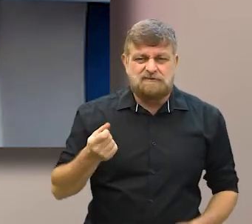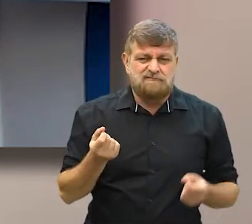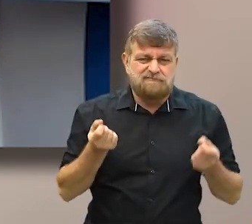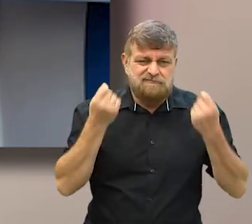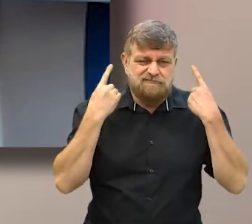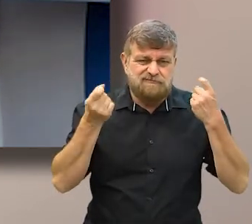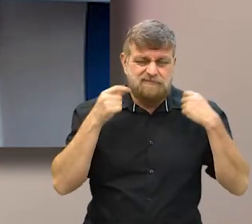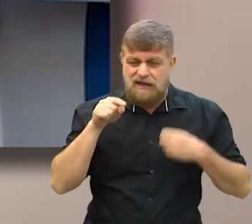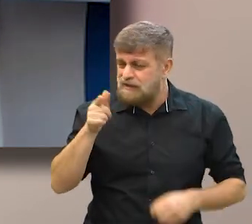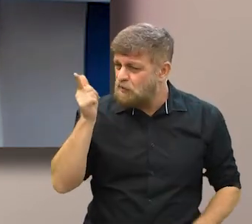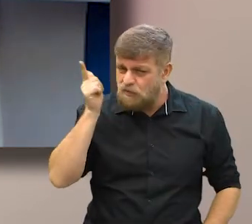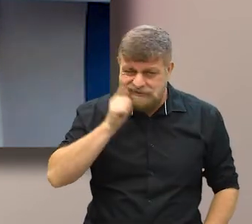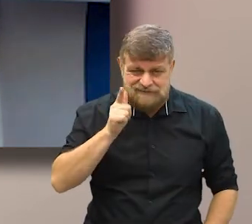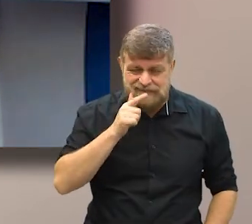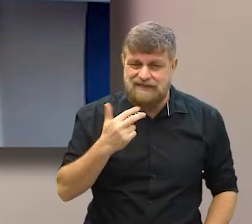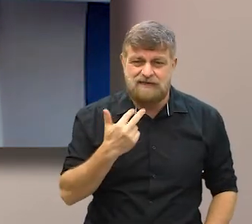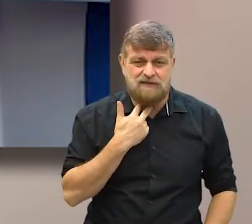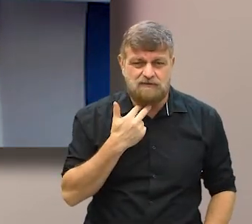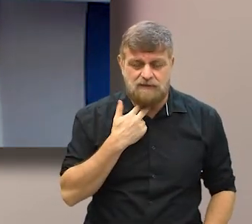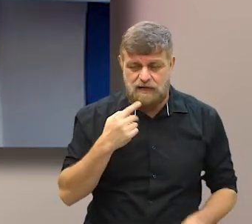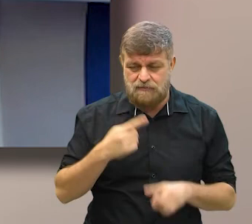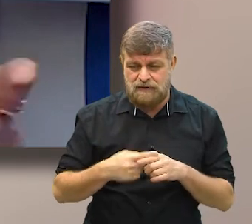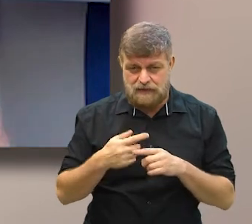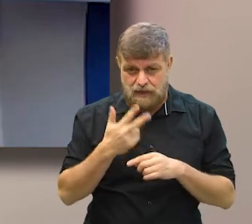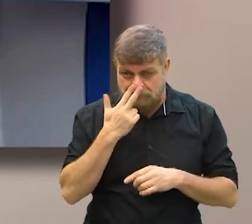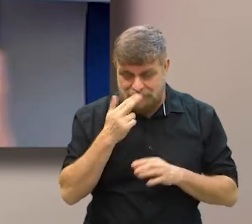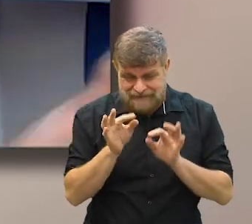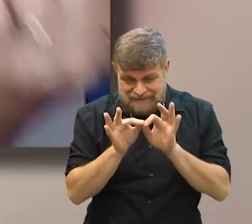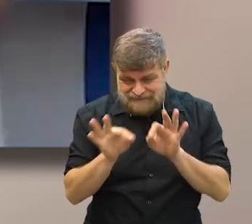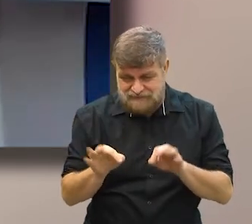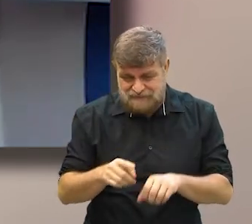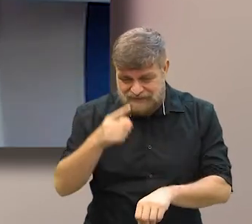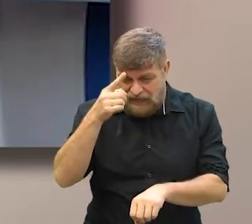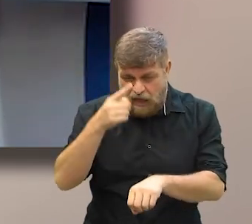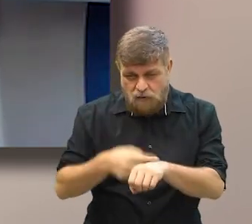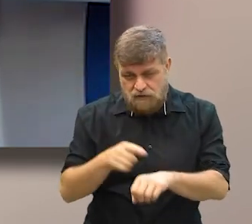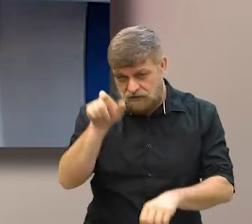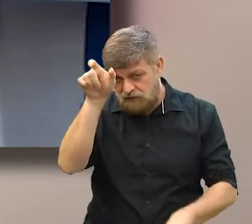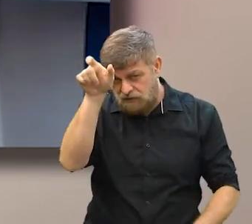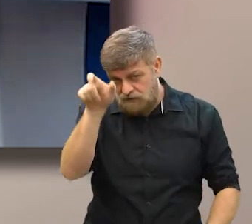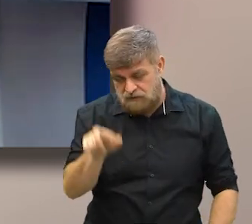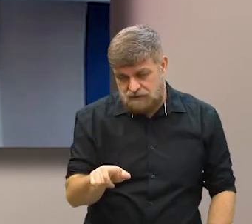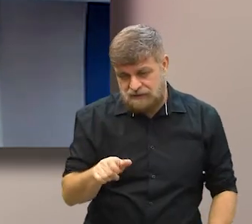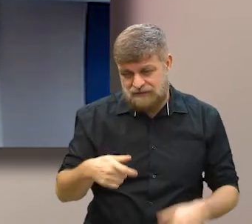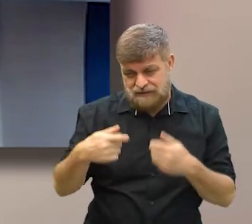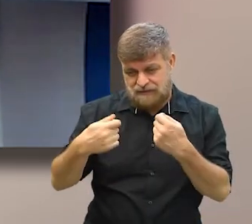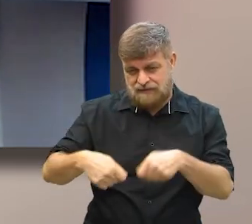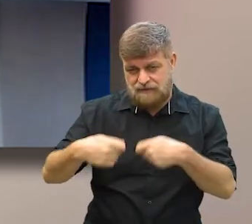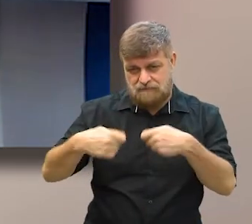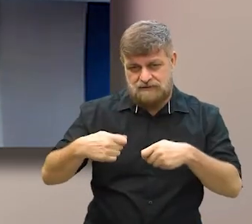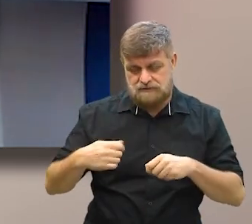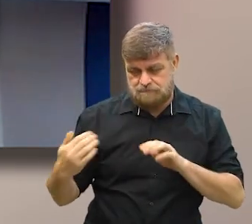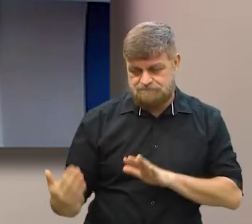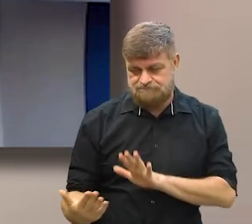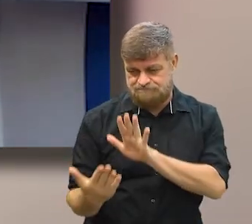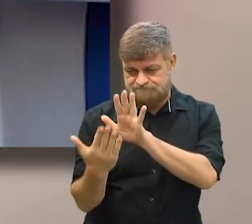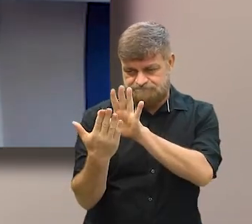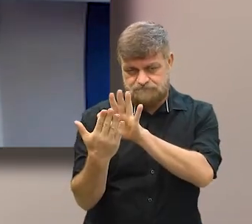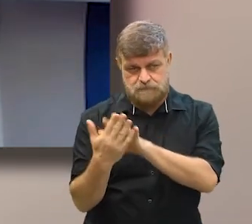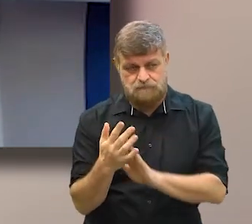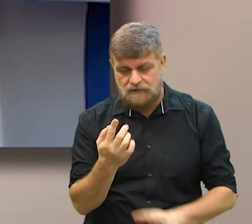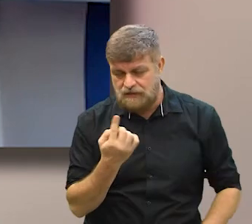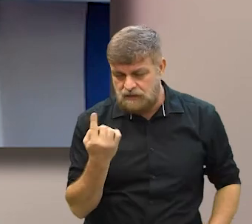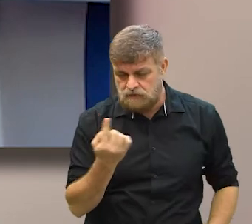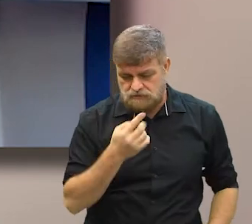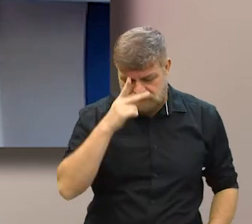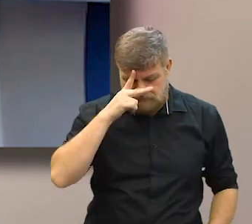algo que nem isso ela vai conseguir fazer. Porque parece simples, só que a hora que você precisa se deparar para ficar